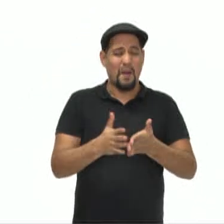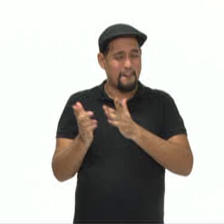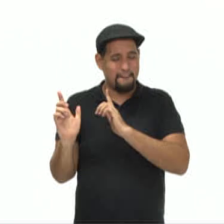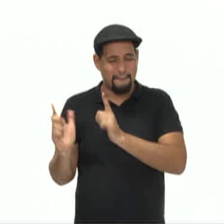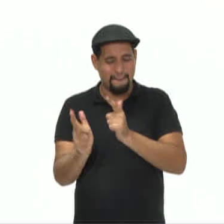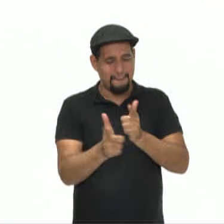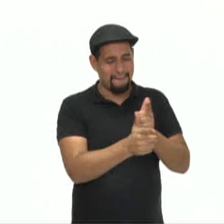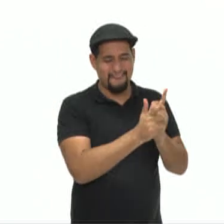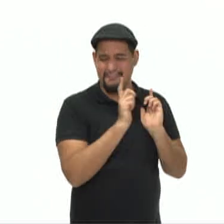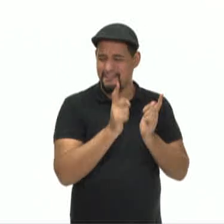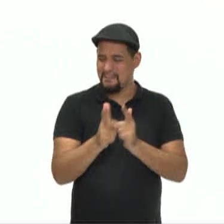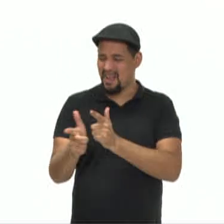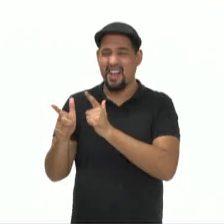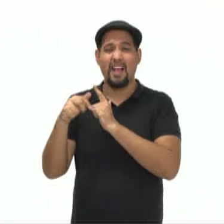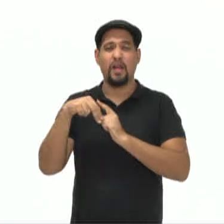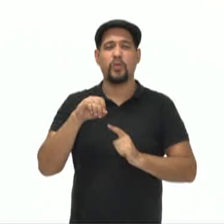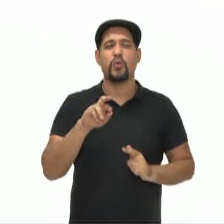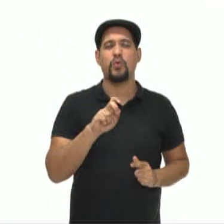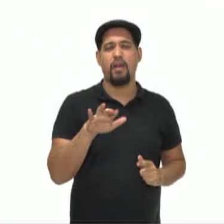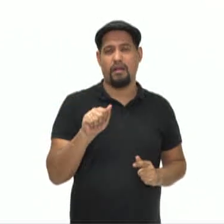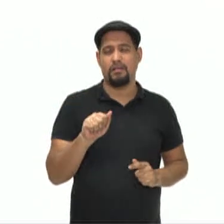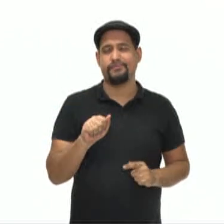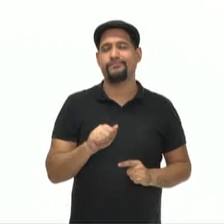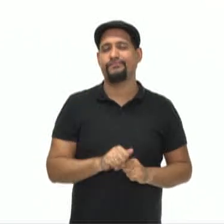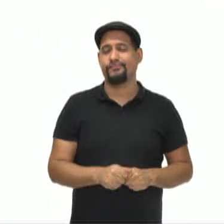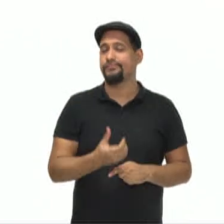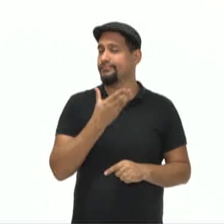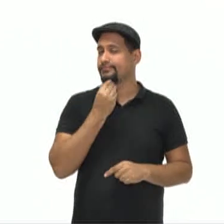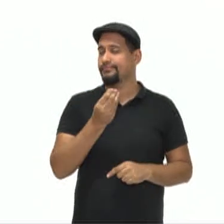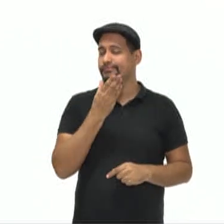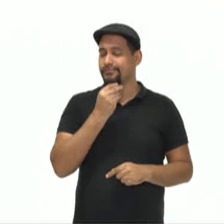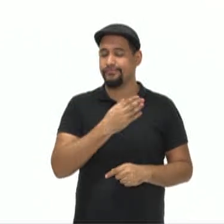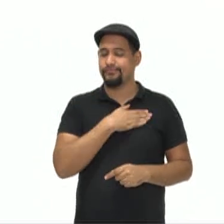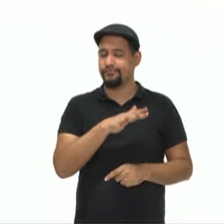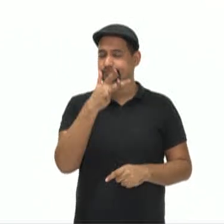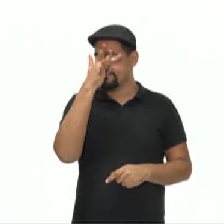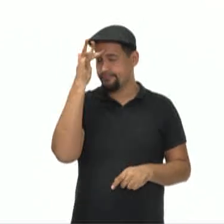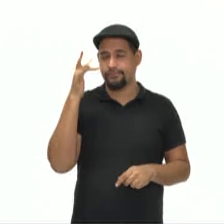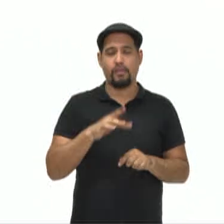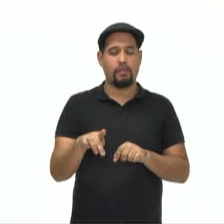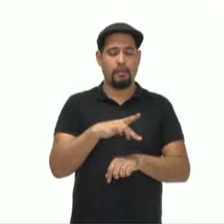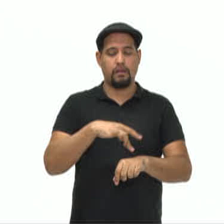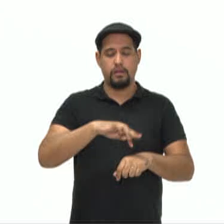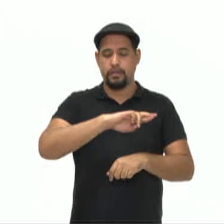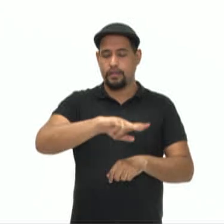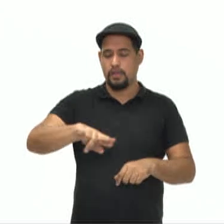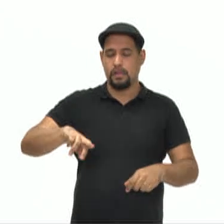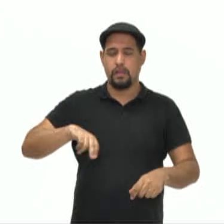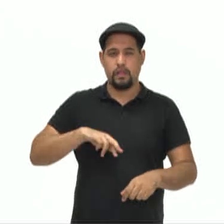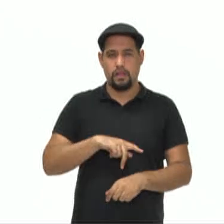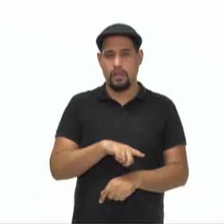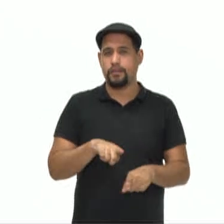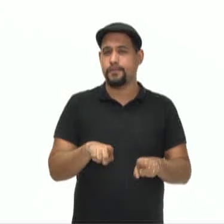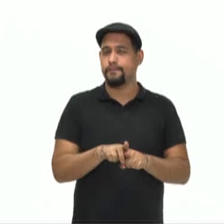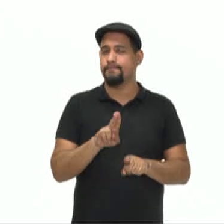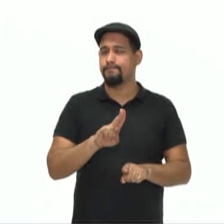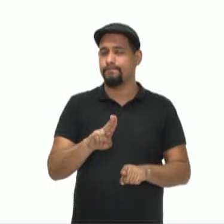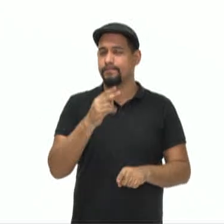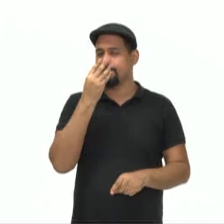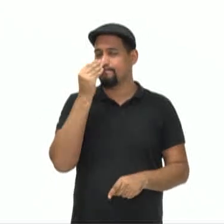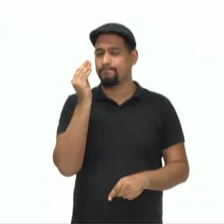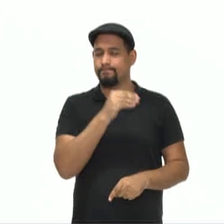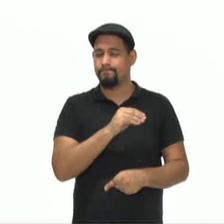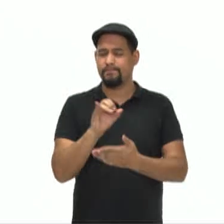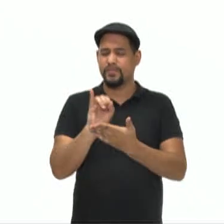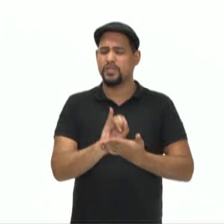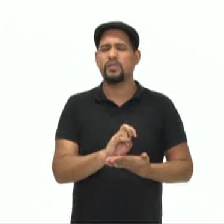um homem que diz representar um grupo que é contra os estrangeiros, sendo isso classificado como xenofóbico. Então,